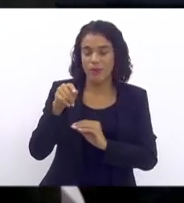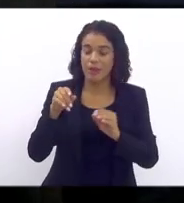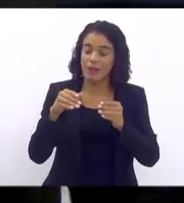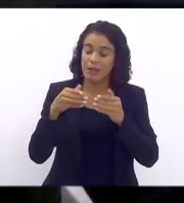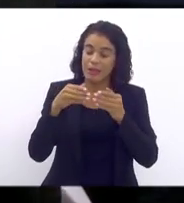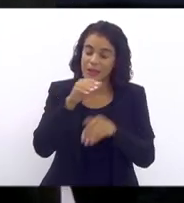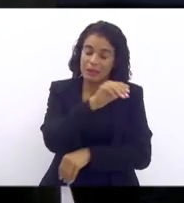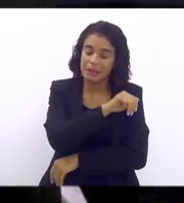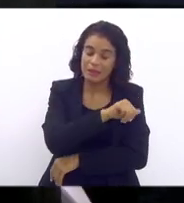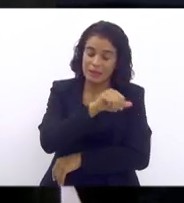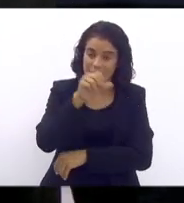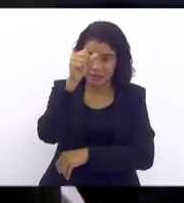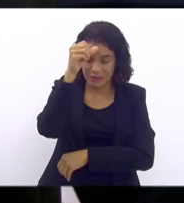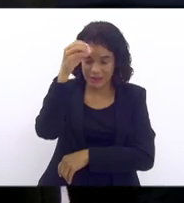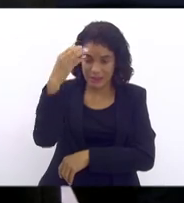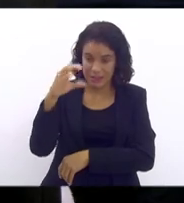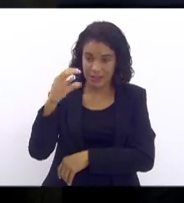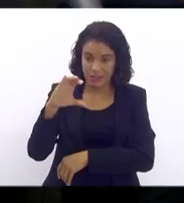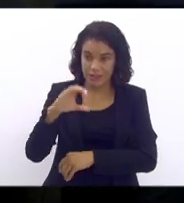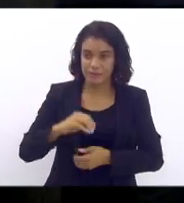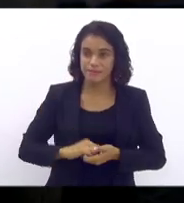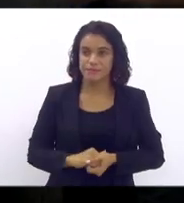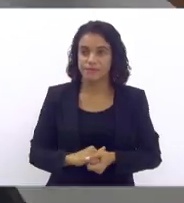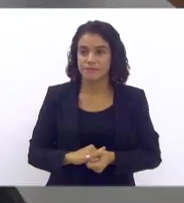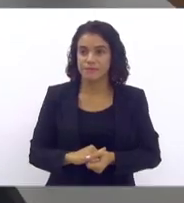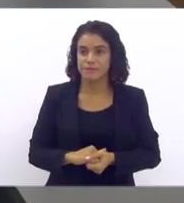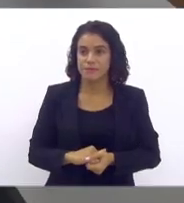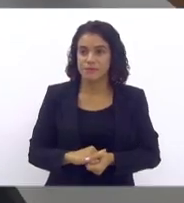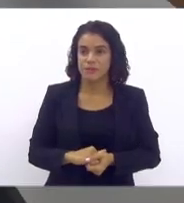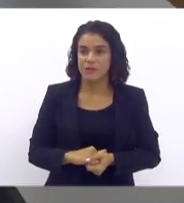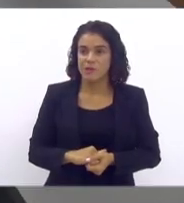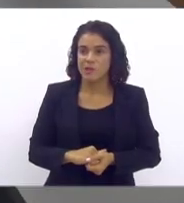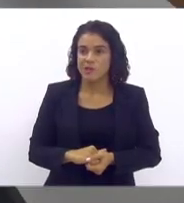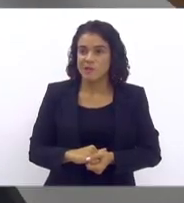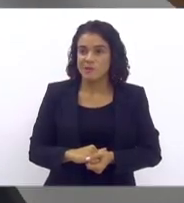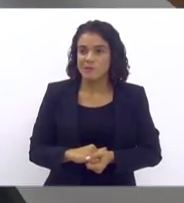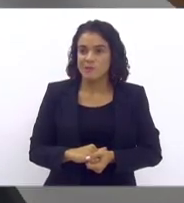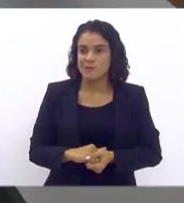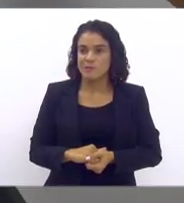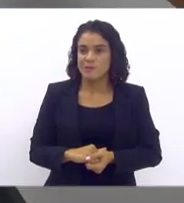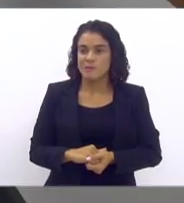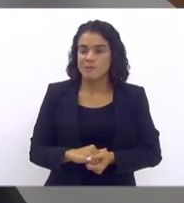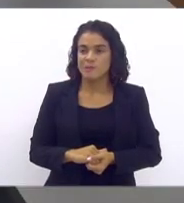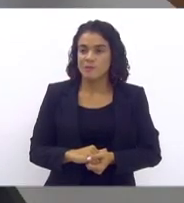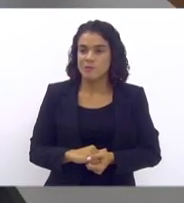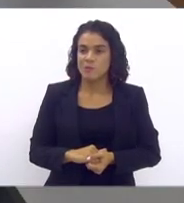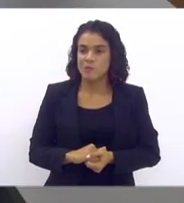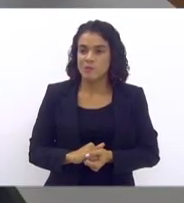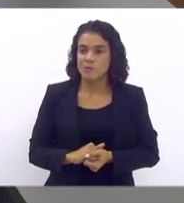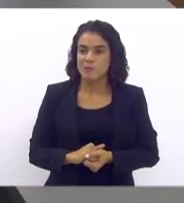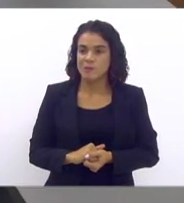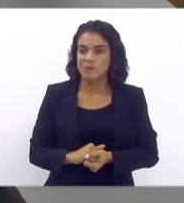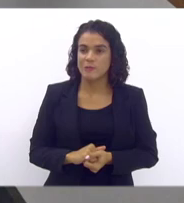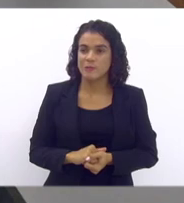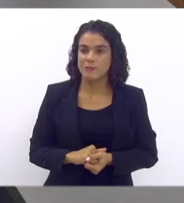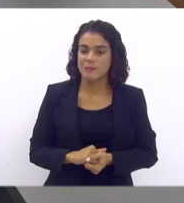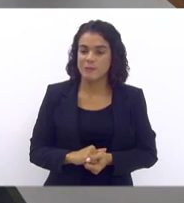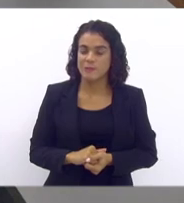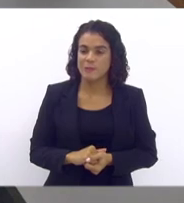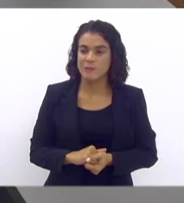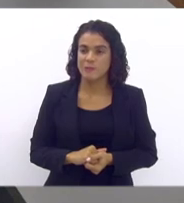estudo que foi feito pela uf com vocês tá tá certo ISO ISO entendeu tá foi o estudo lá de trás deles